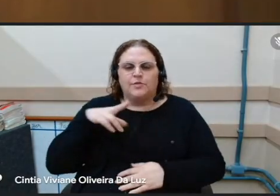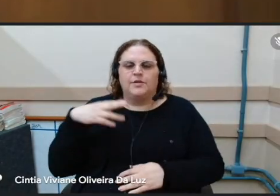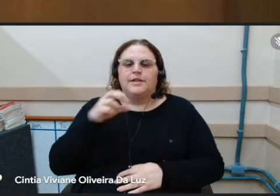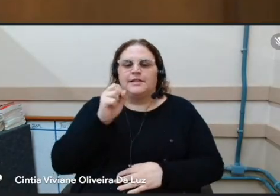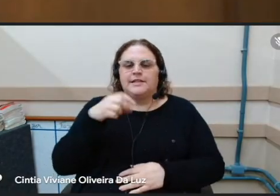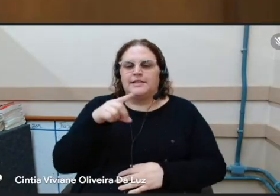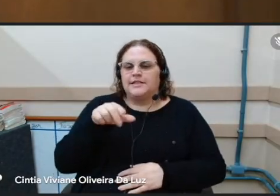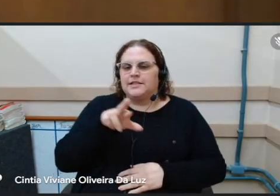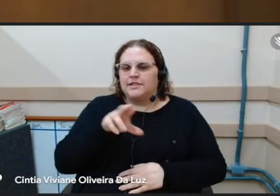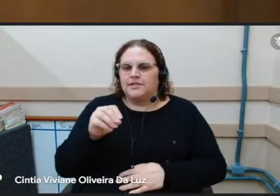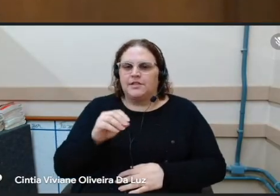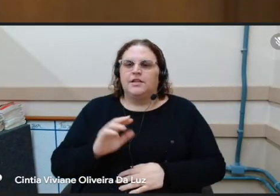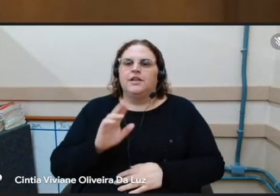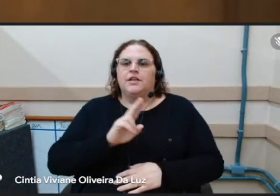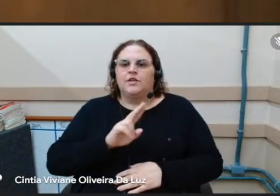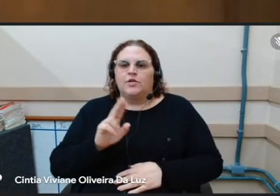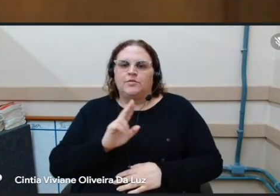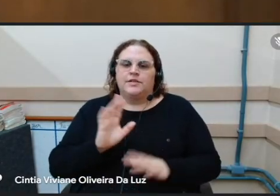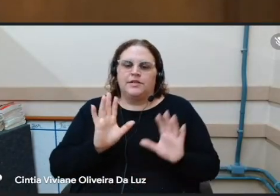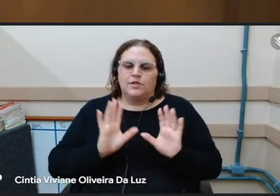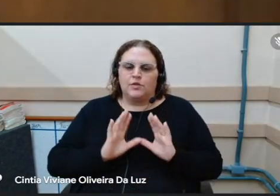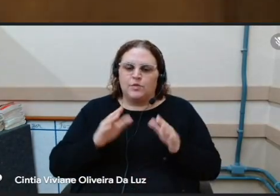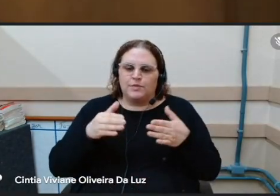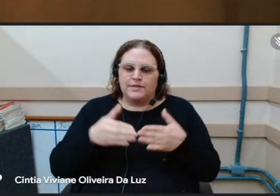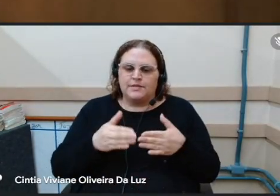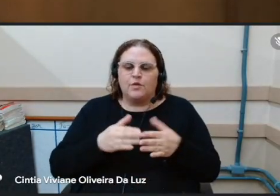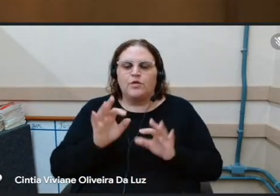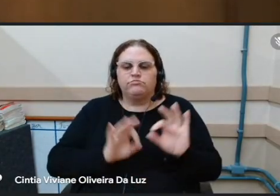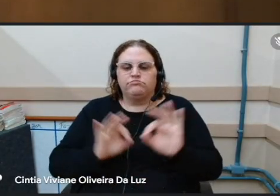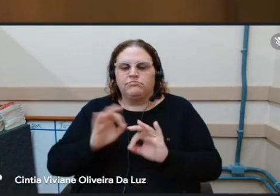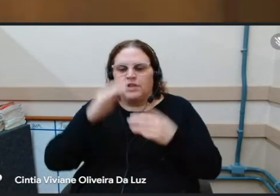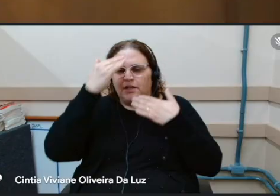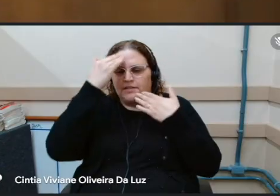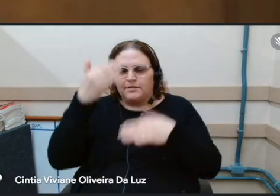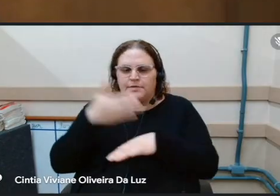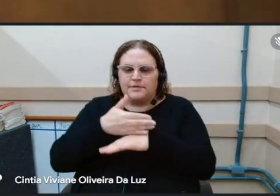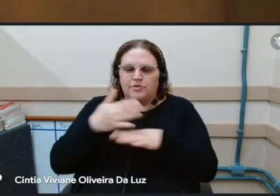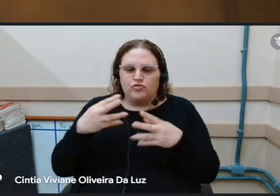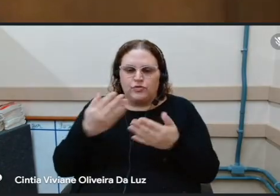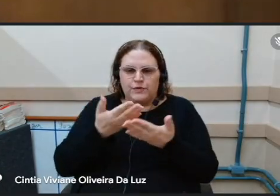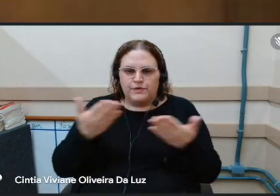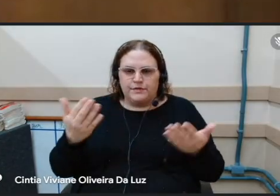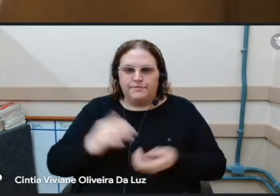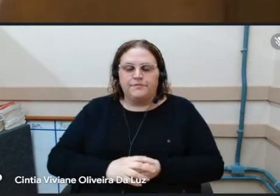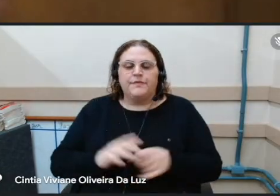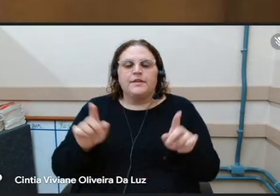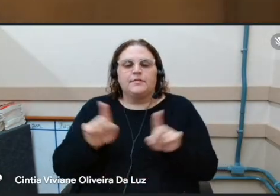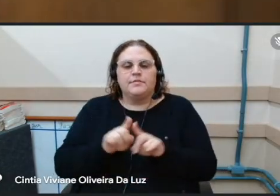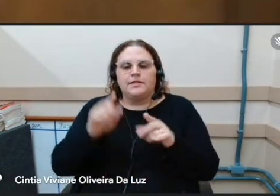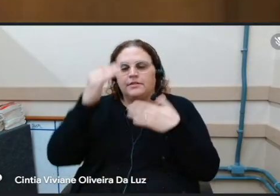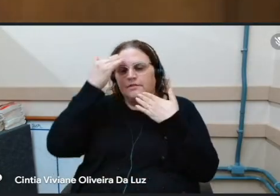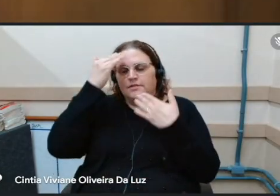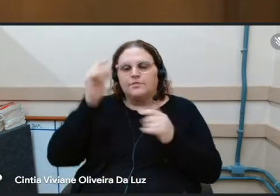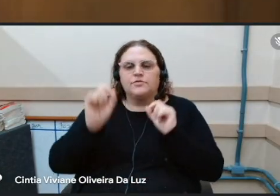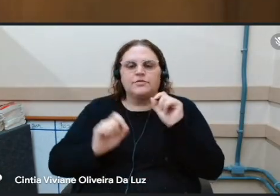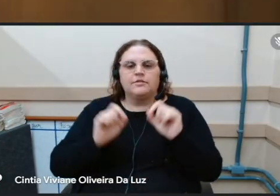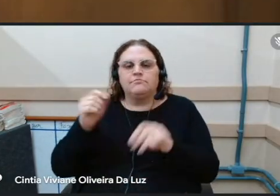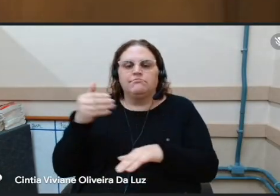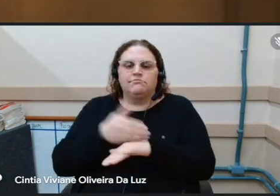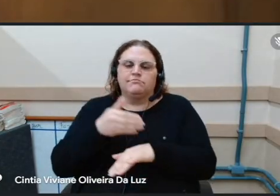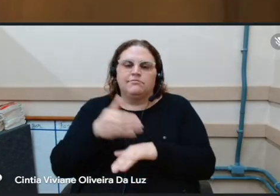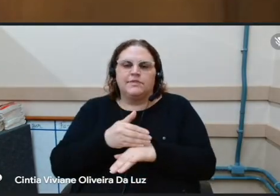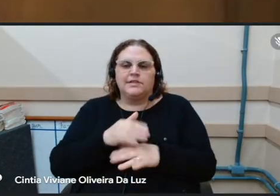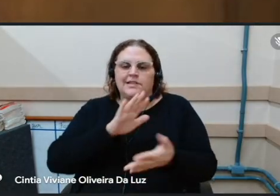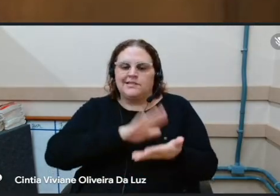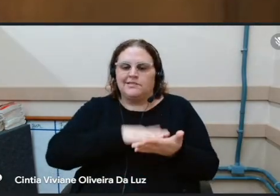e em nome da comissão organizadora agradeço a presença de vocês agradecemos também a presença né das